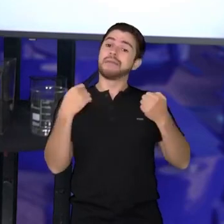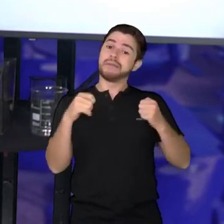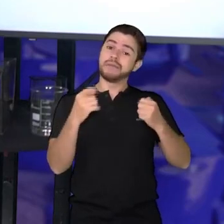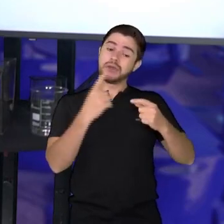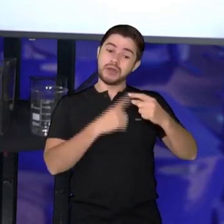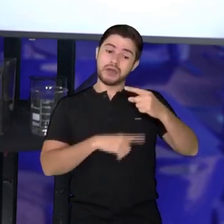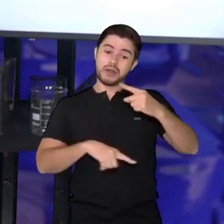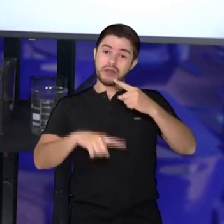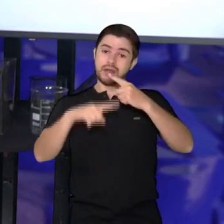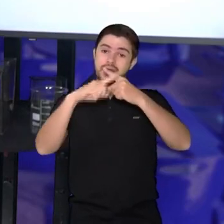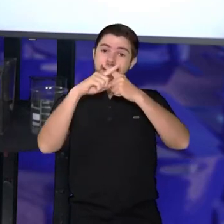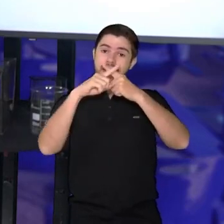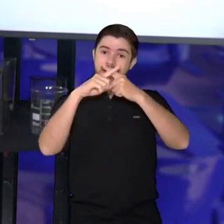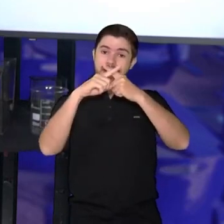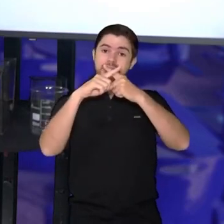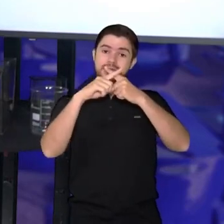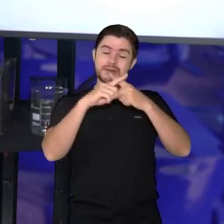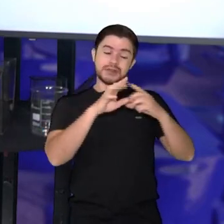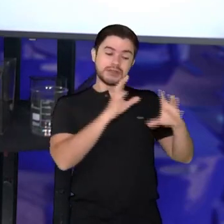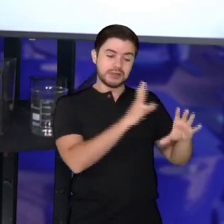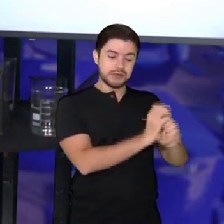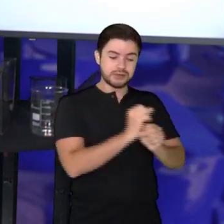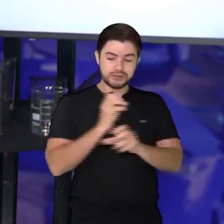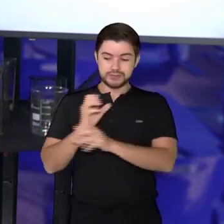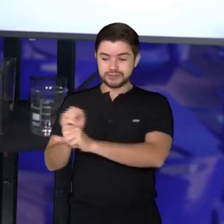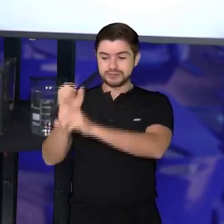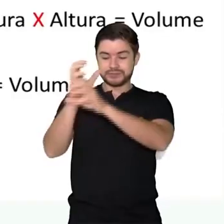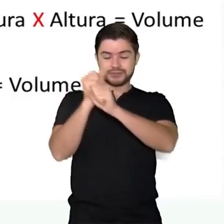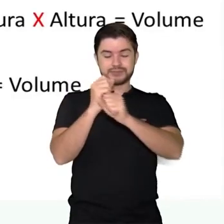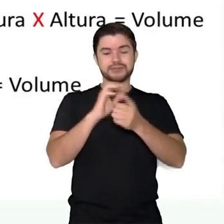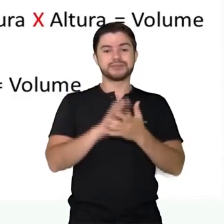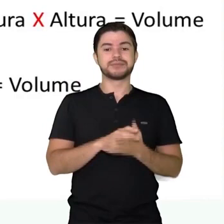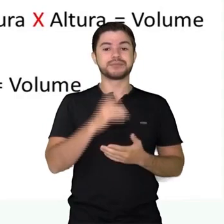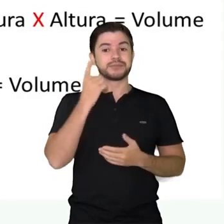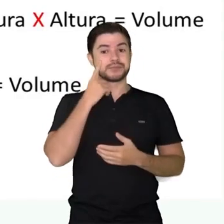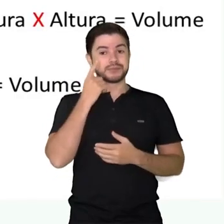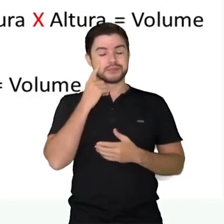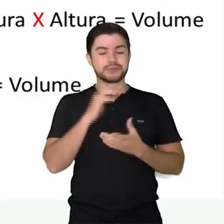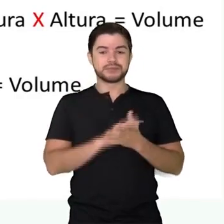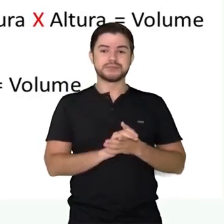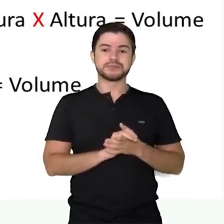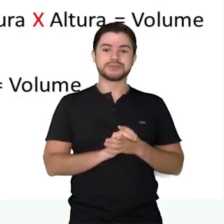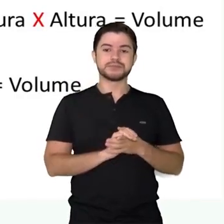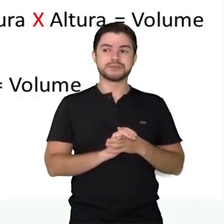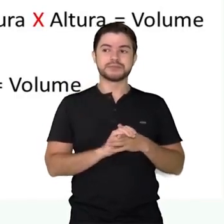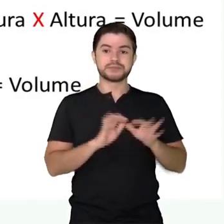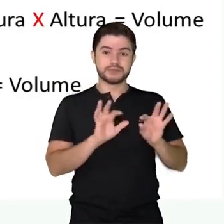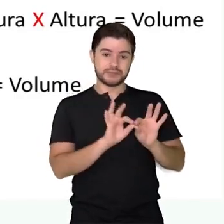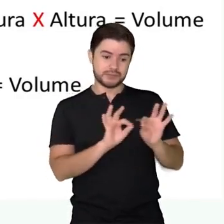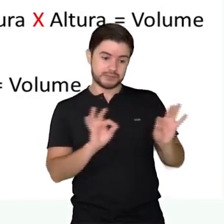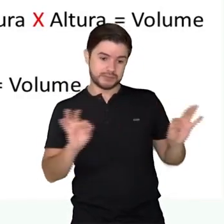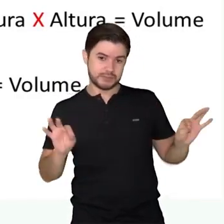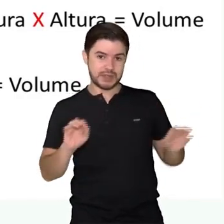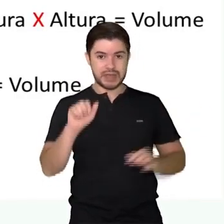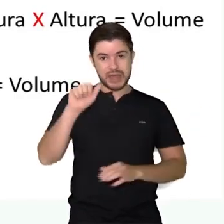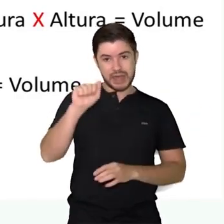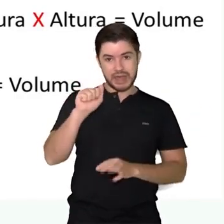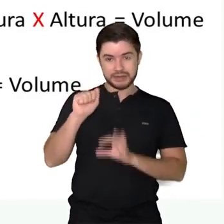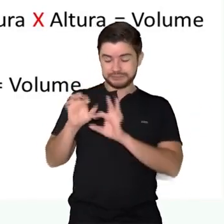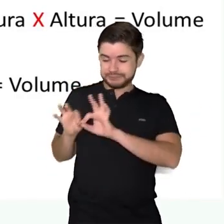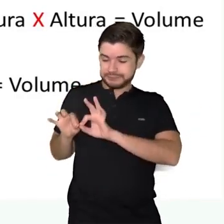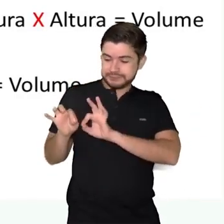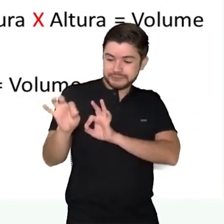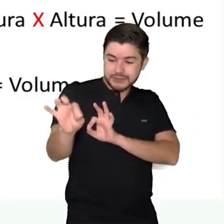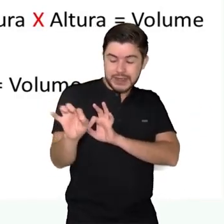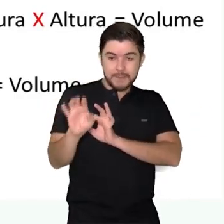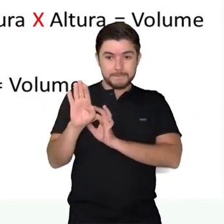multiplicação, fazendo o produto das suas dimensões, tá? Então ficaria o comprimento, que é A, vezes a largura,